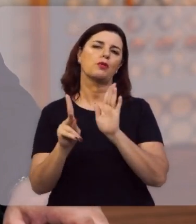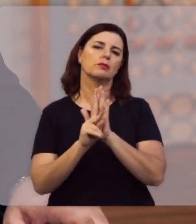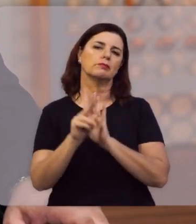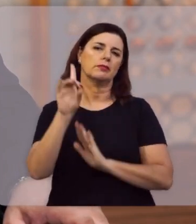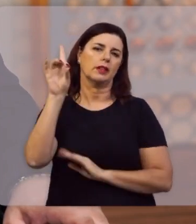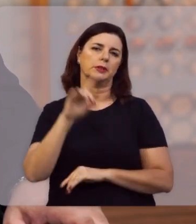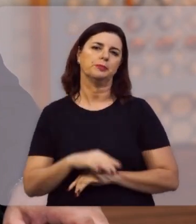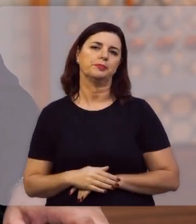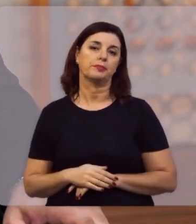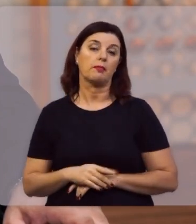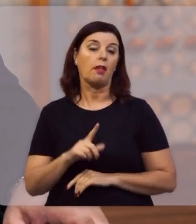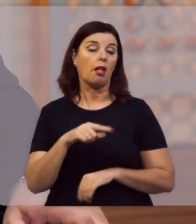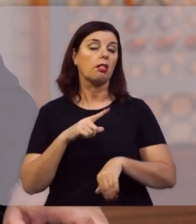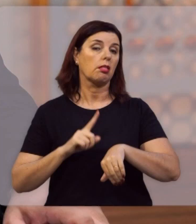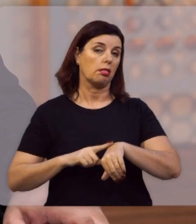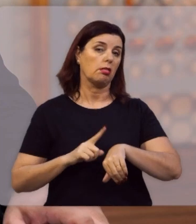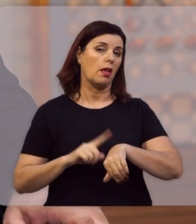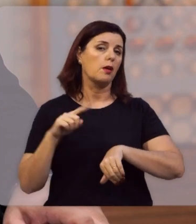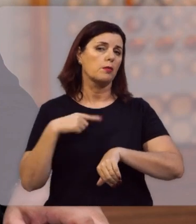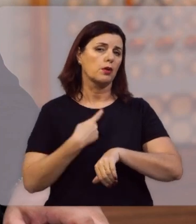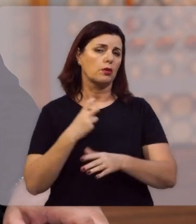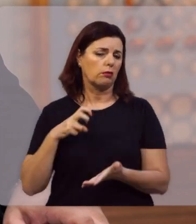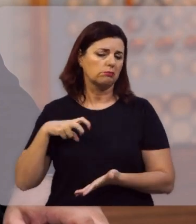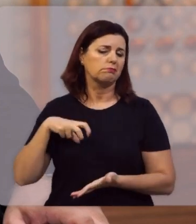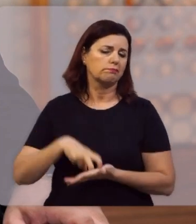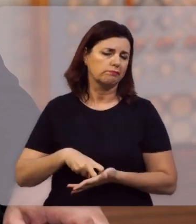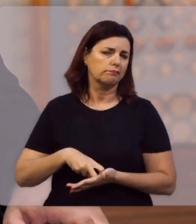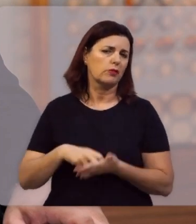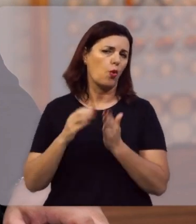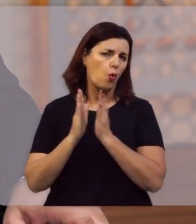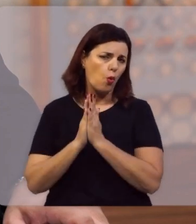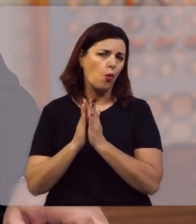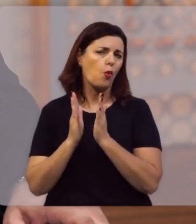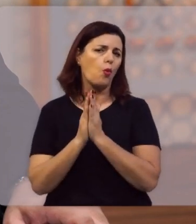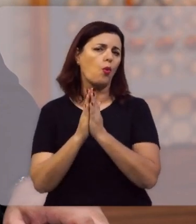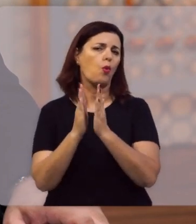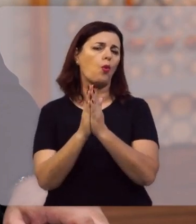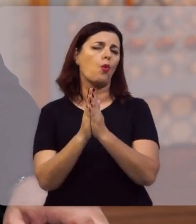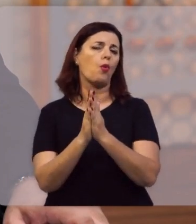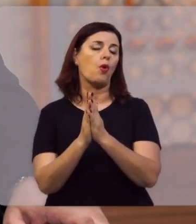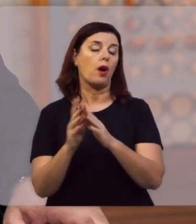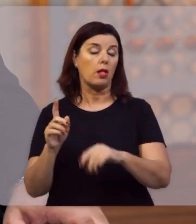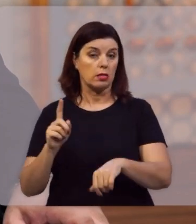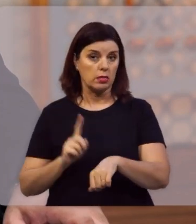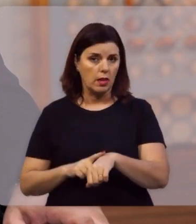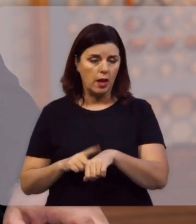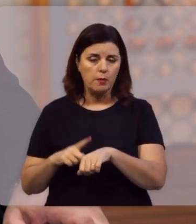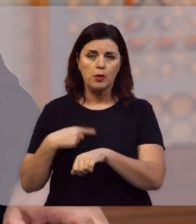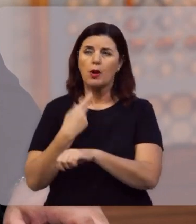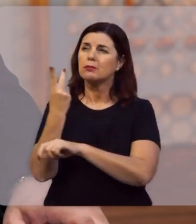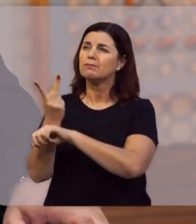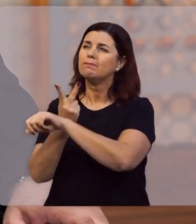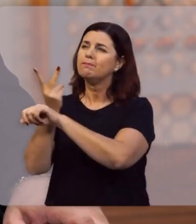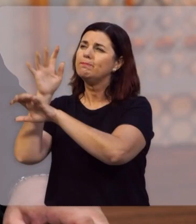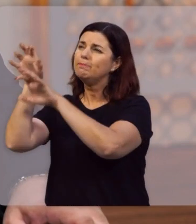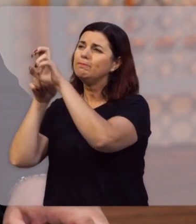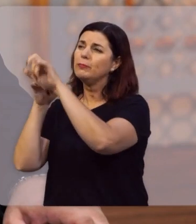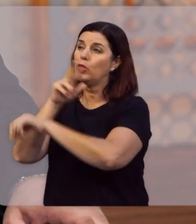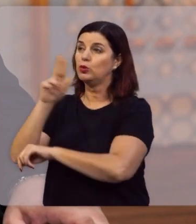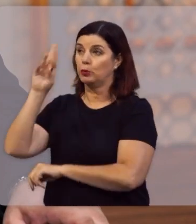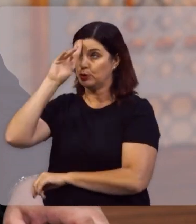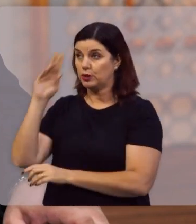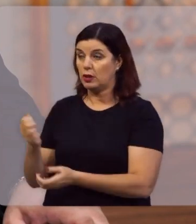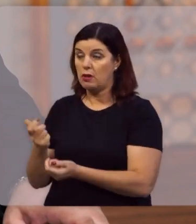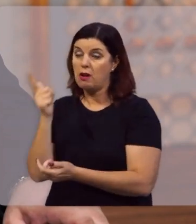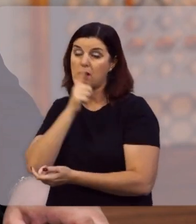Então esse é um tempo para que nós dobremos os nossos joelhos é um tempo para que nós busquemos que o nome do Senhor